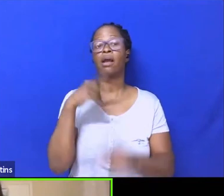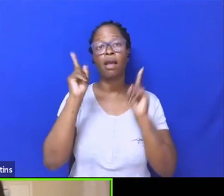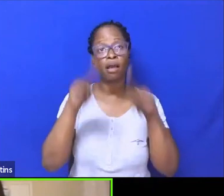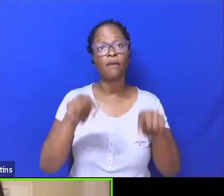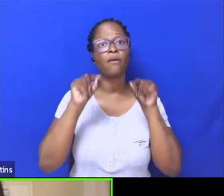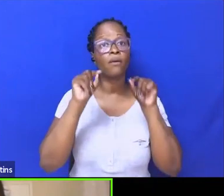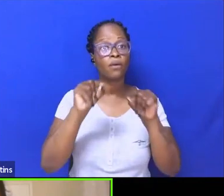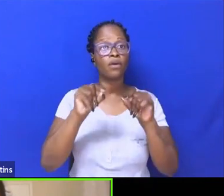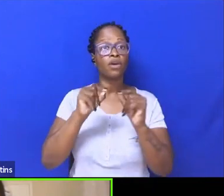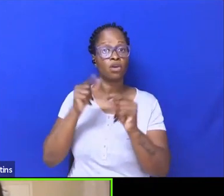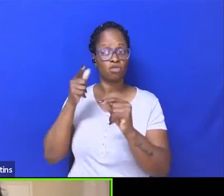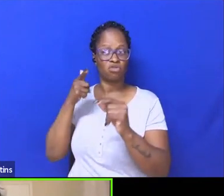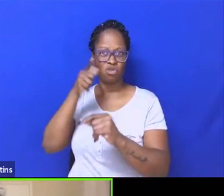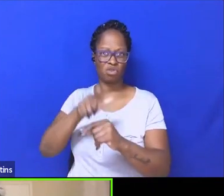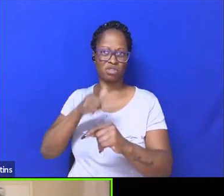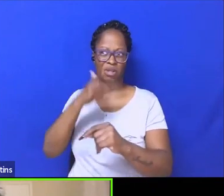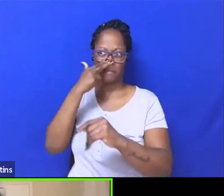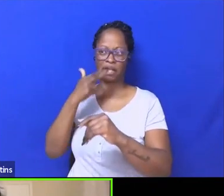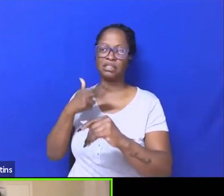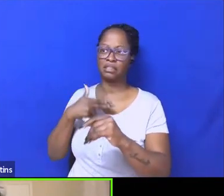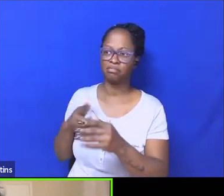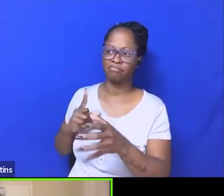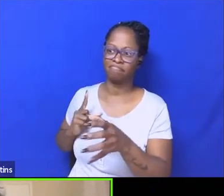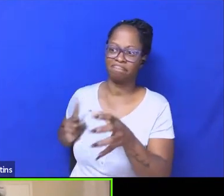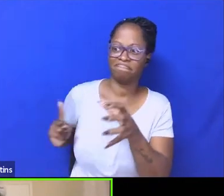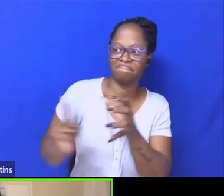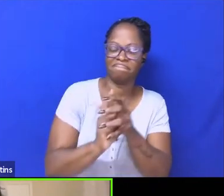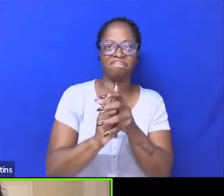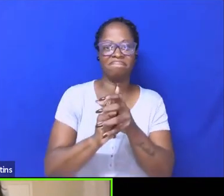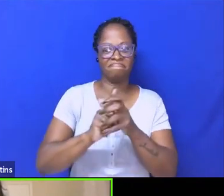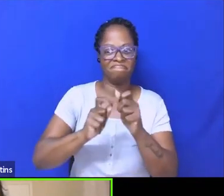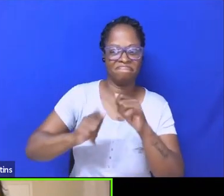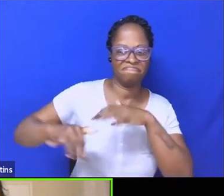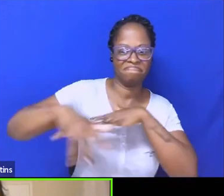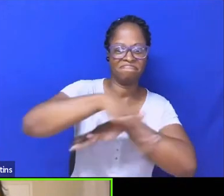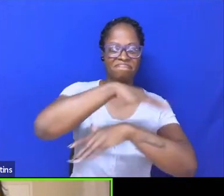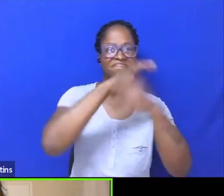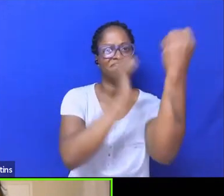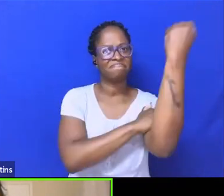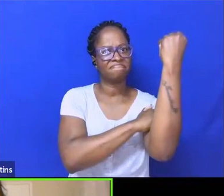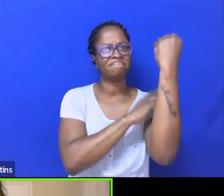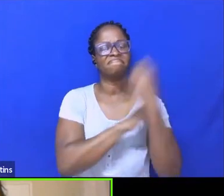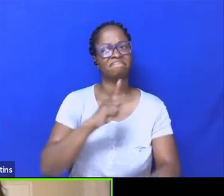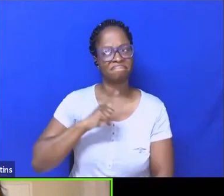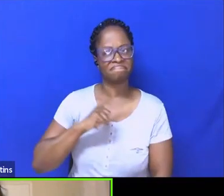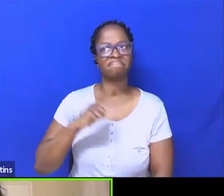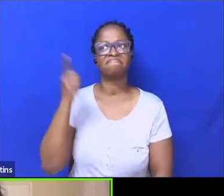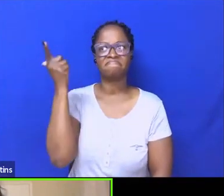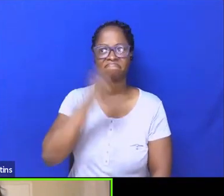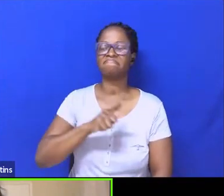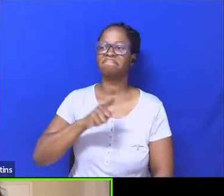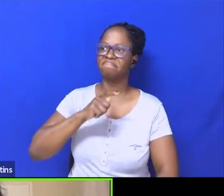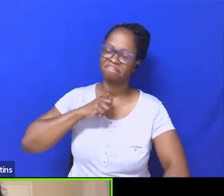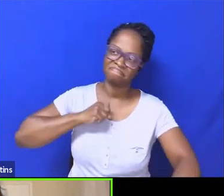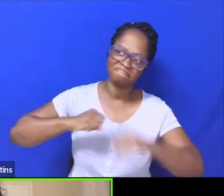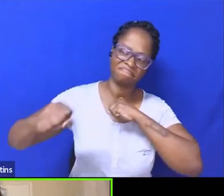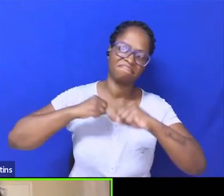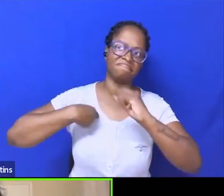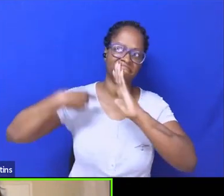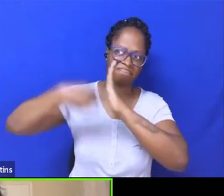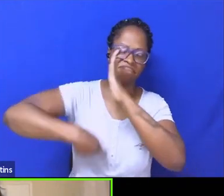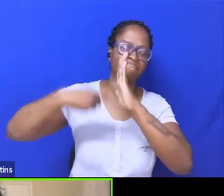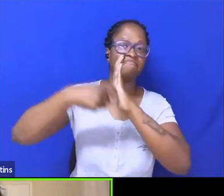hacemos que salimos e que nos levantamos e penso que essa é a garantia